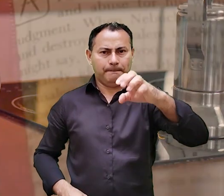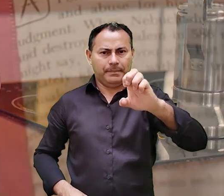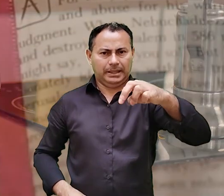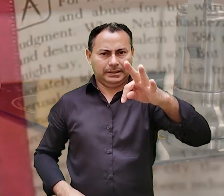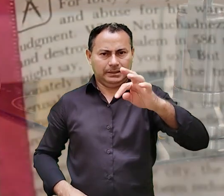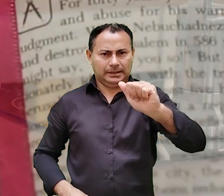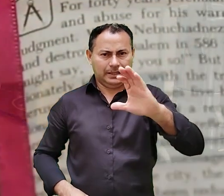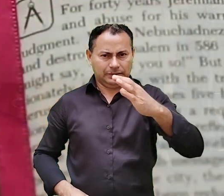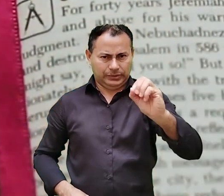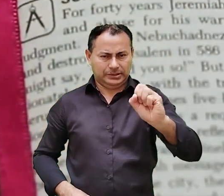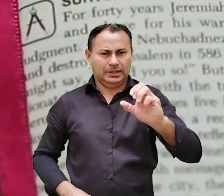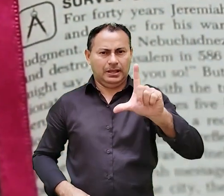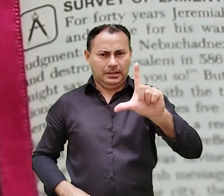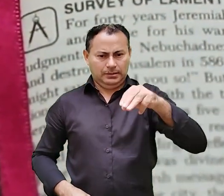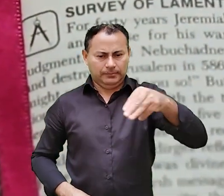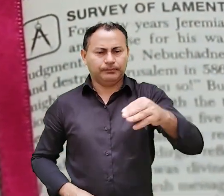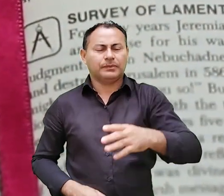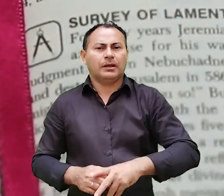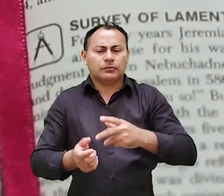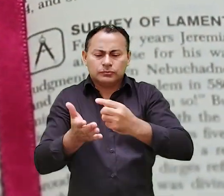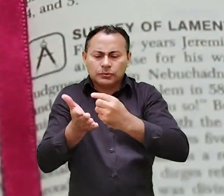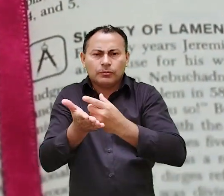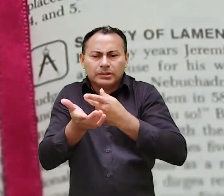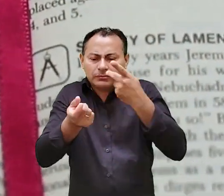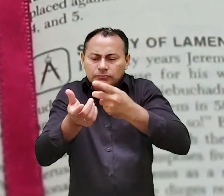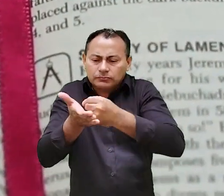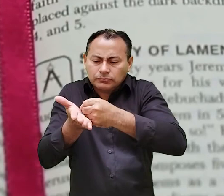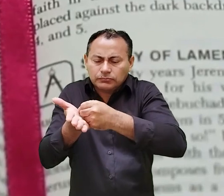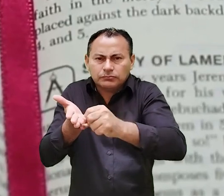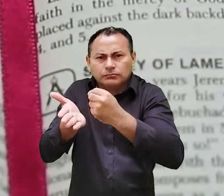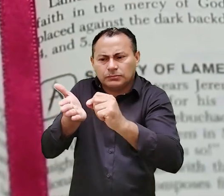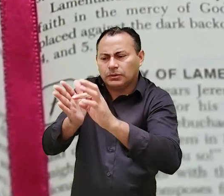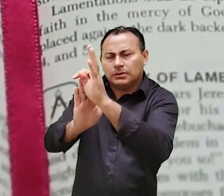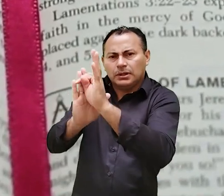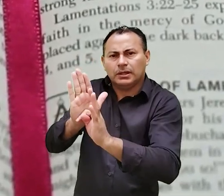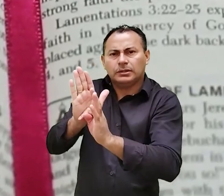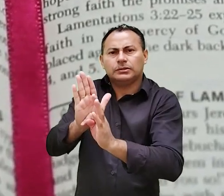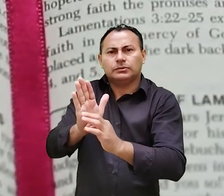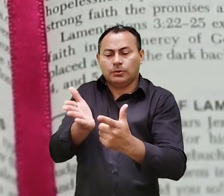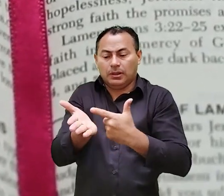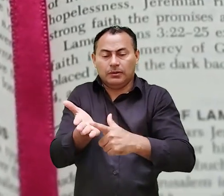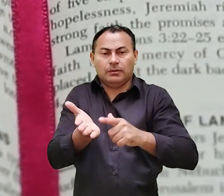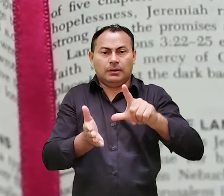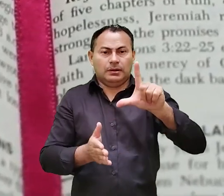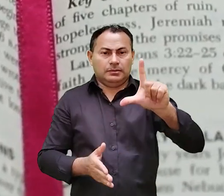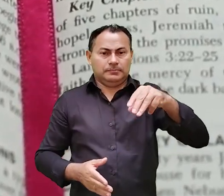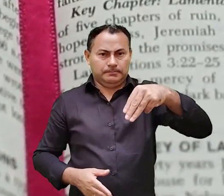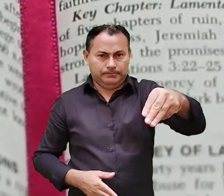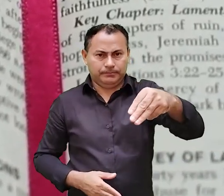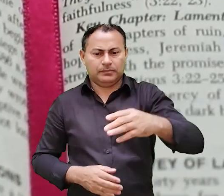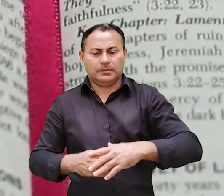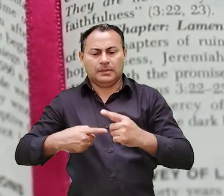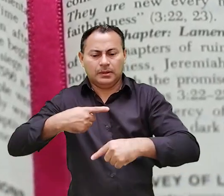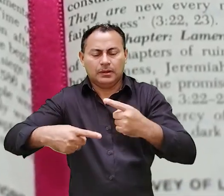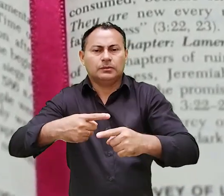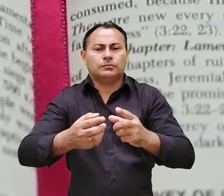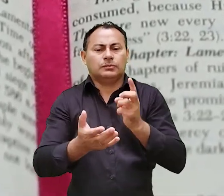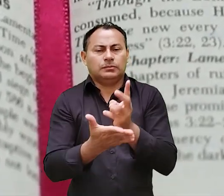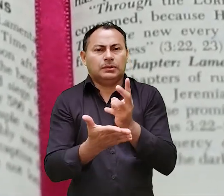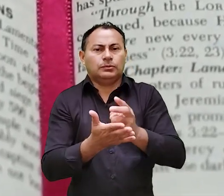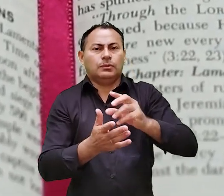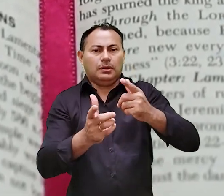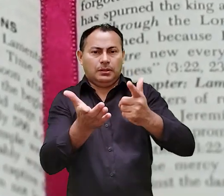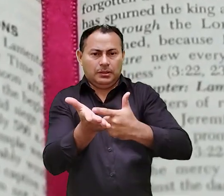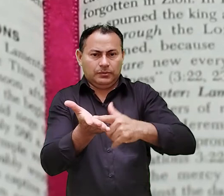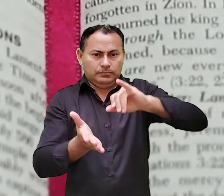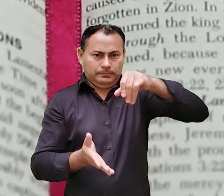Iniciei o programa de hoje com um trecho do livro de Lamentações. O livro de Lamentações é uma sequência do livro de